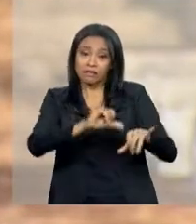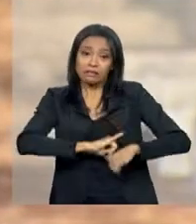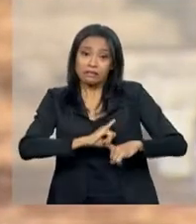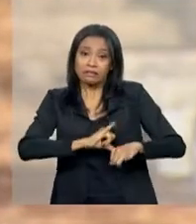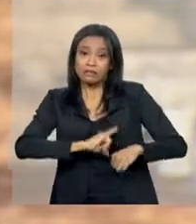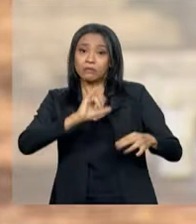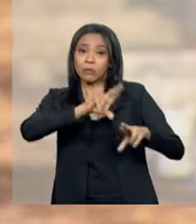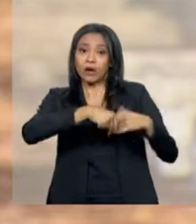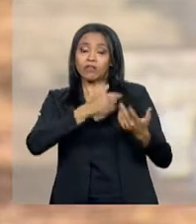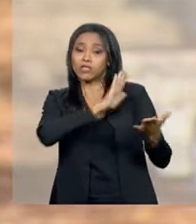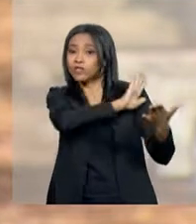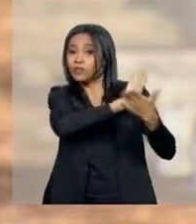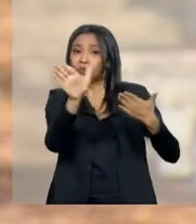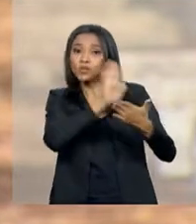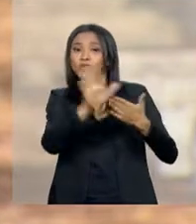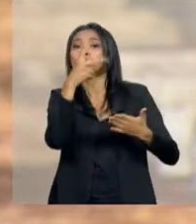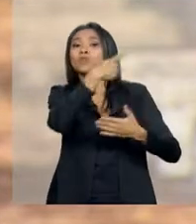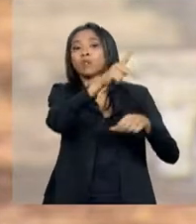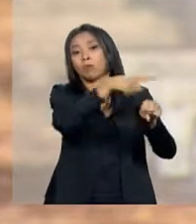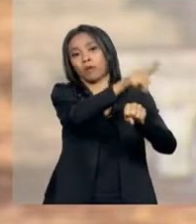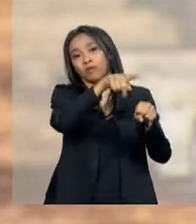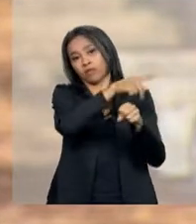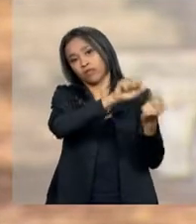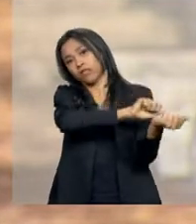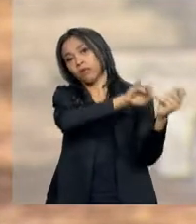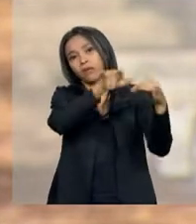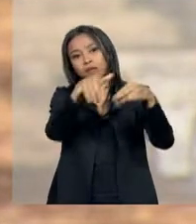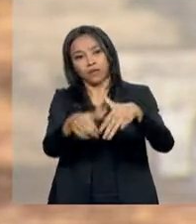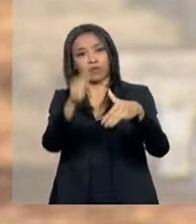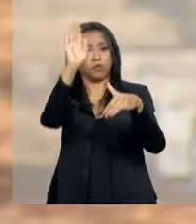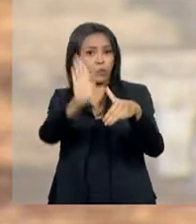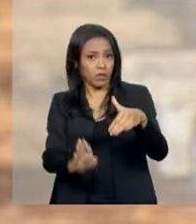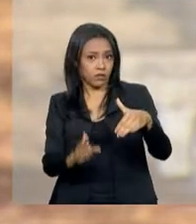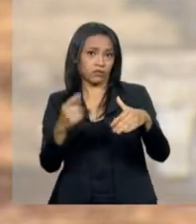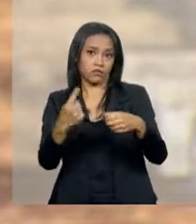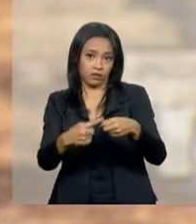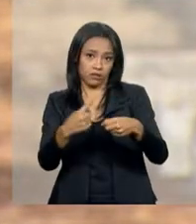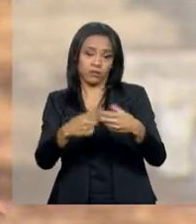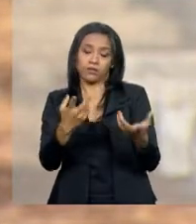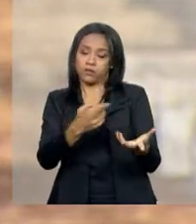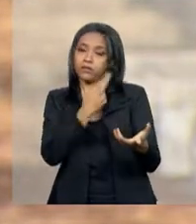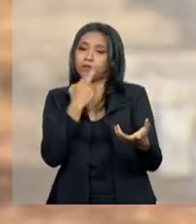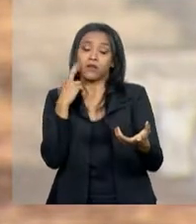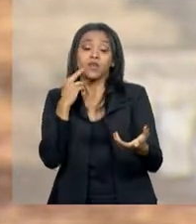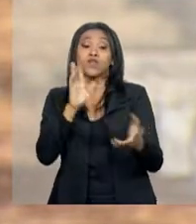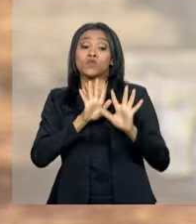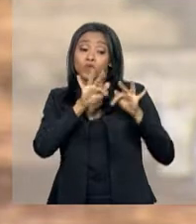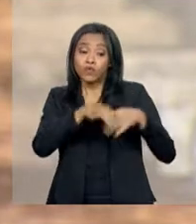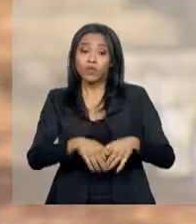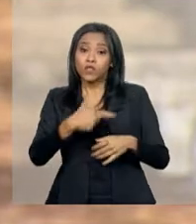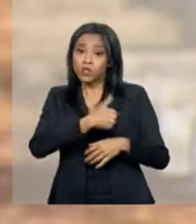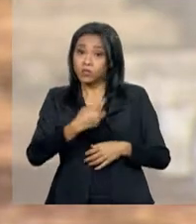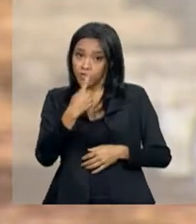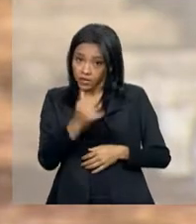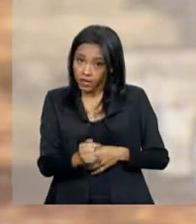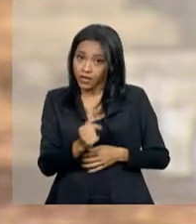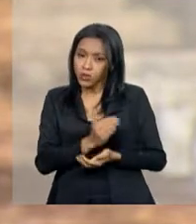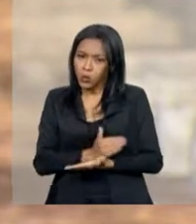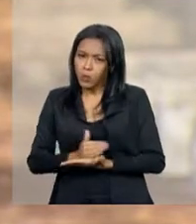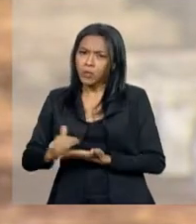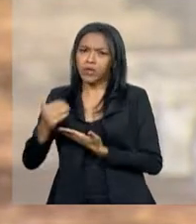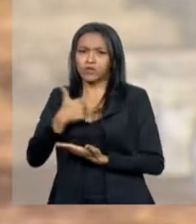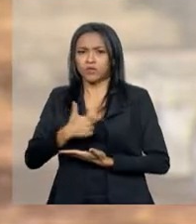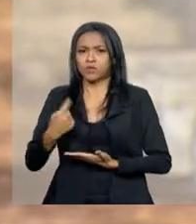venezuelanos que fugiam da crise no país vizinho. No auge da vinda dos imigrantes, no final de 2017 e início de